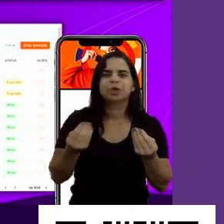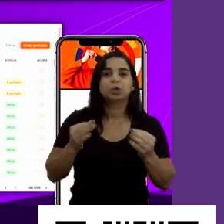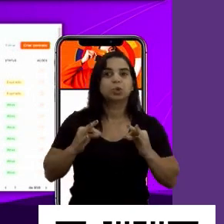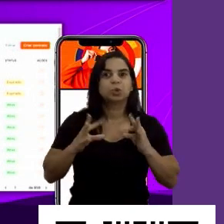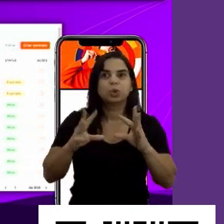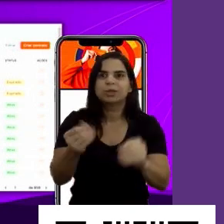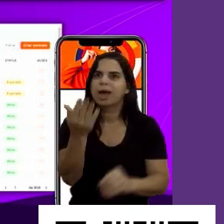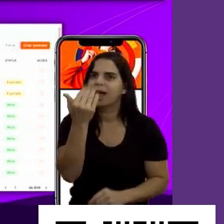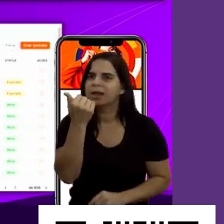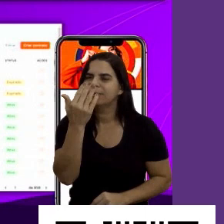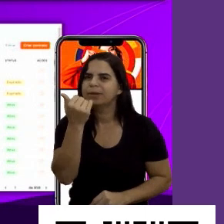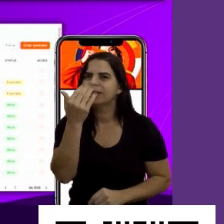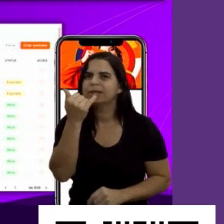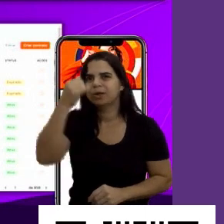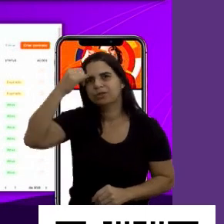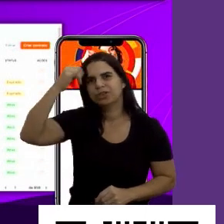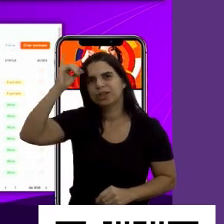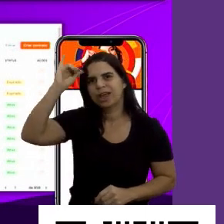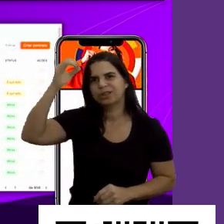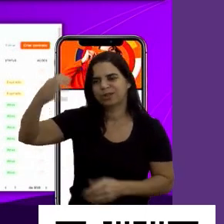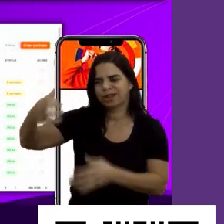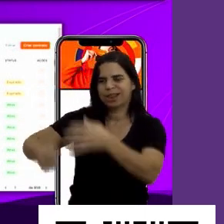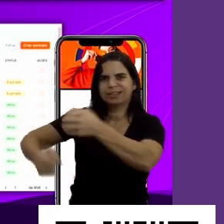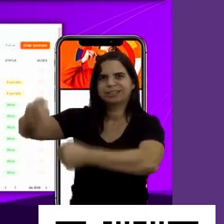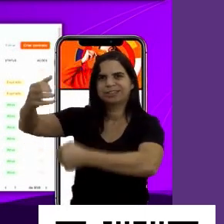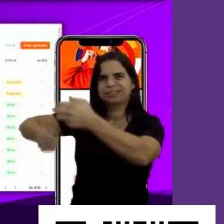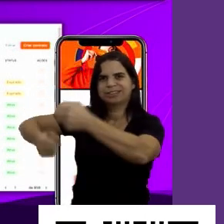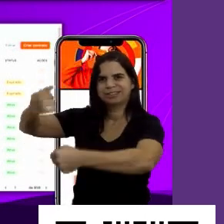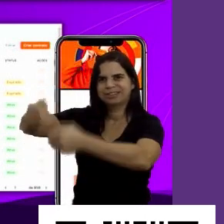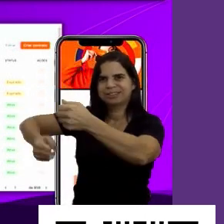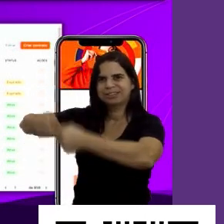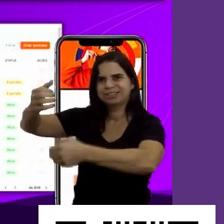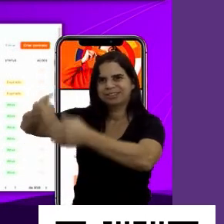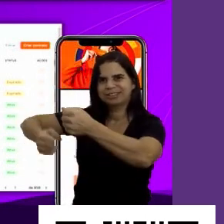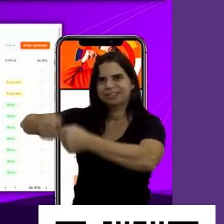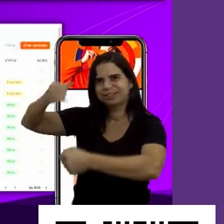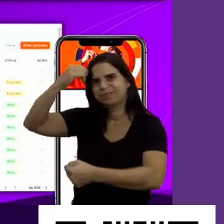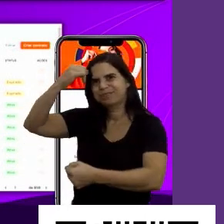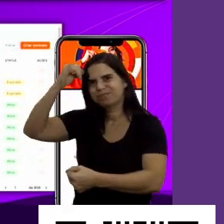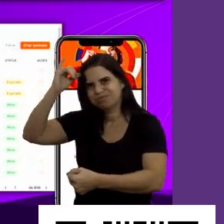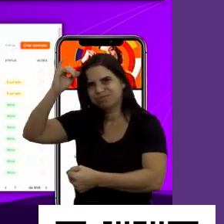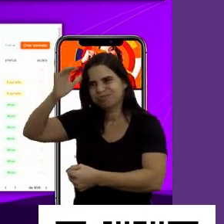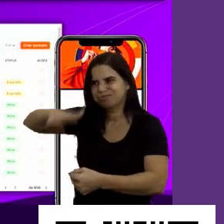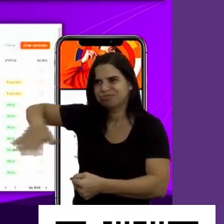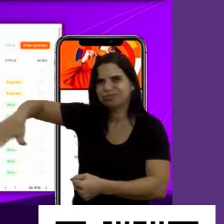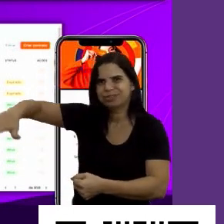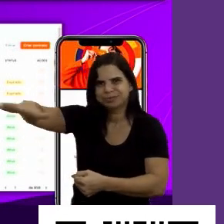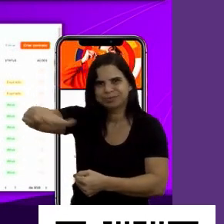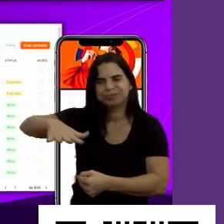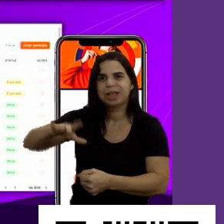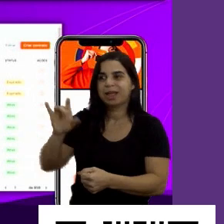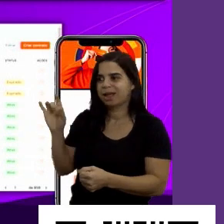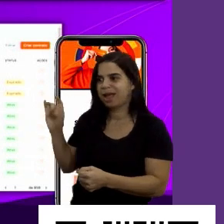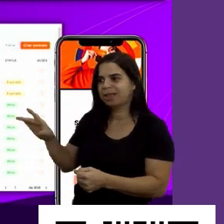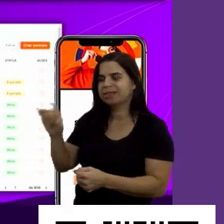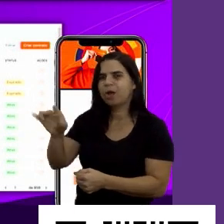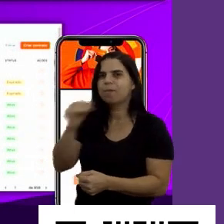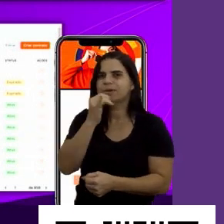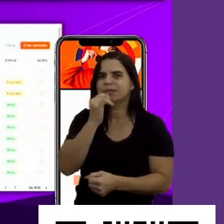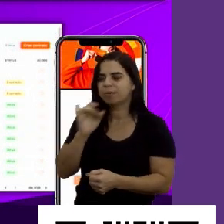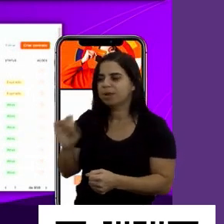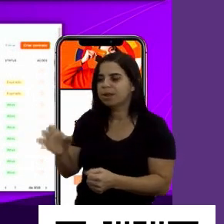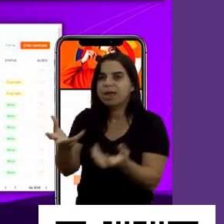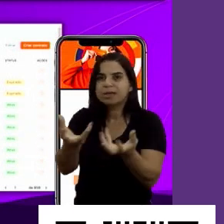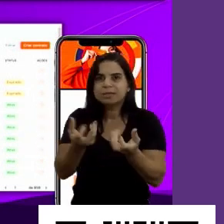alimentação de gado leiteiro então tudo que eu preciso que a alimentação de cada gado receba